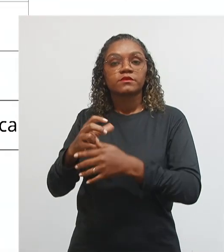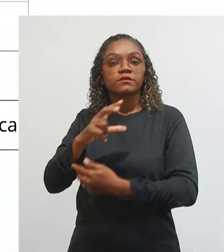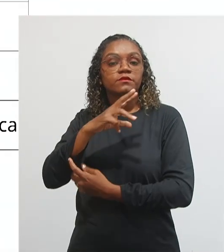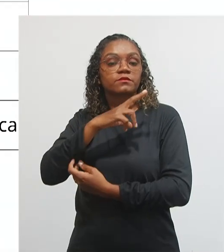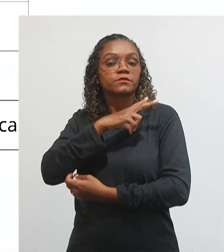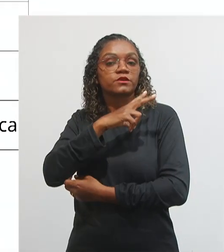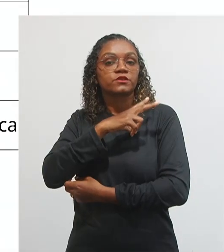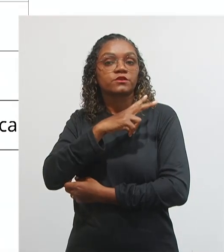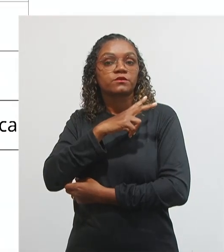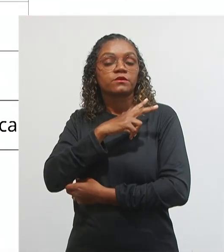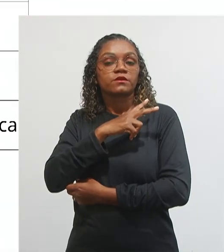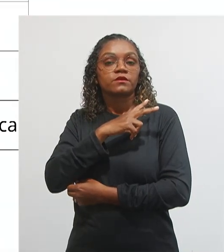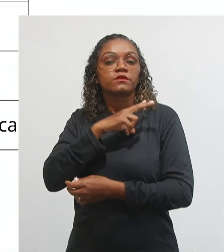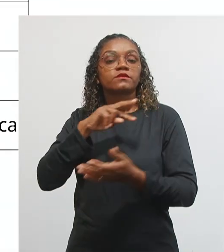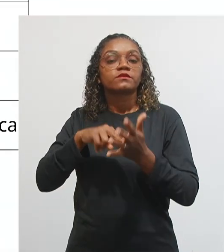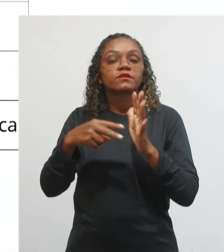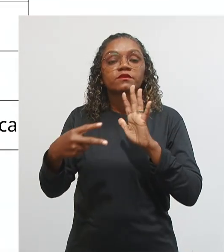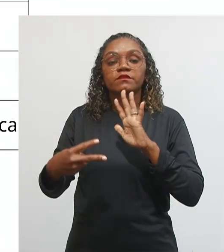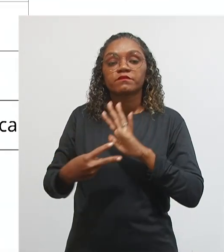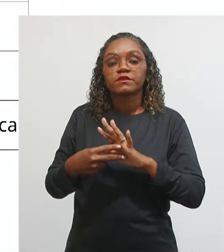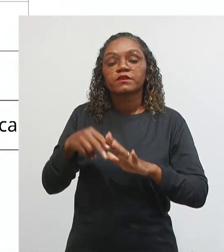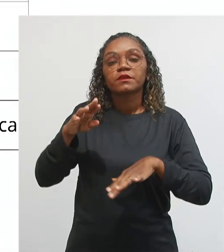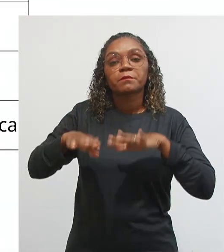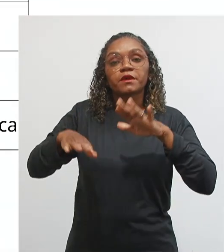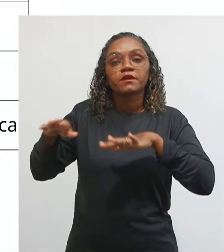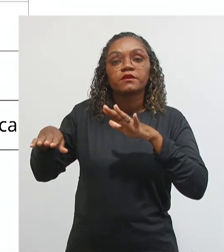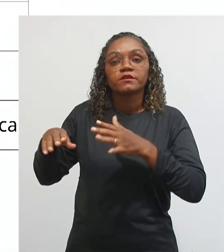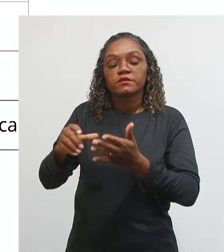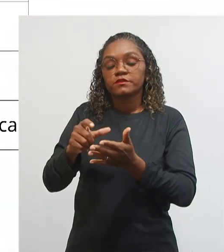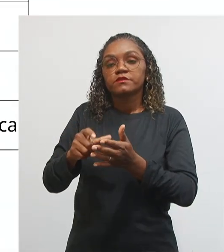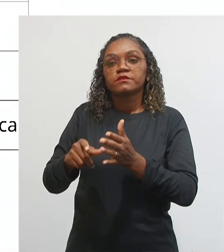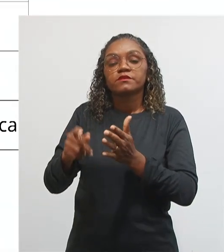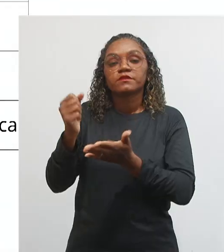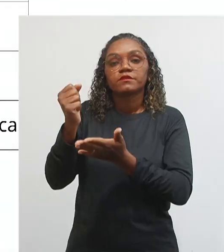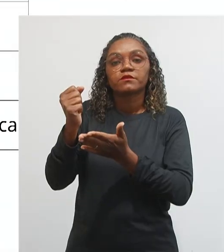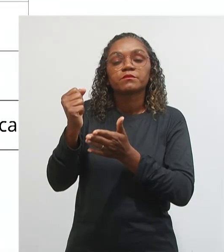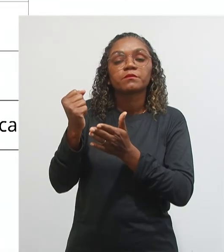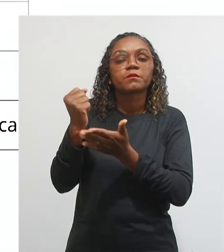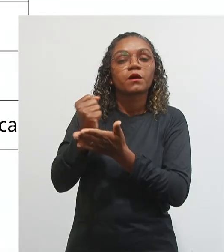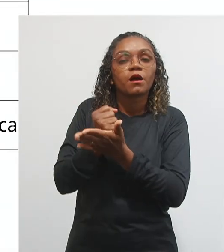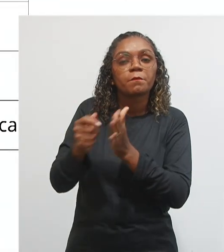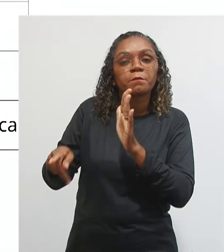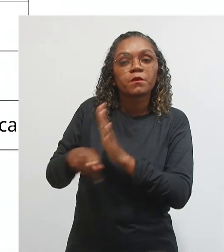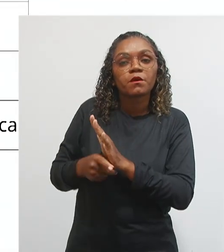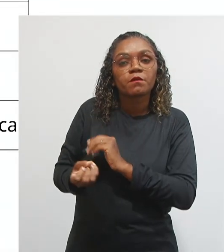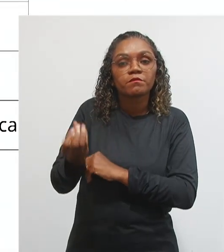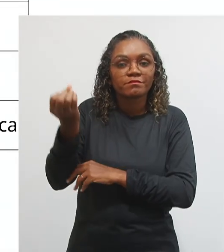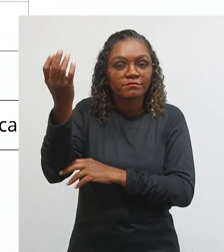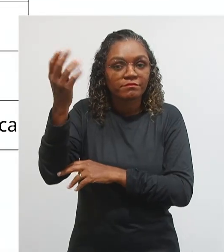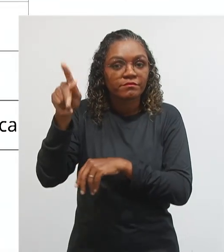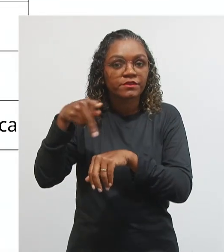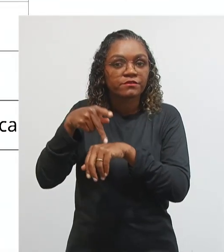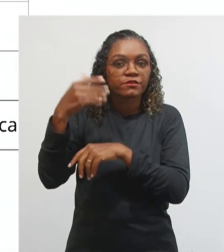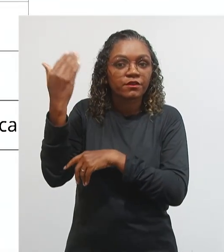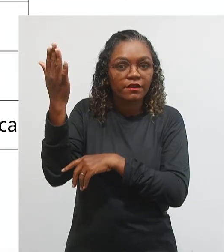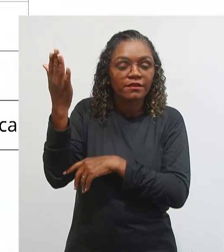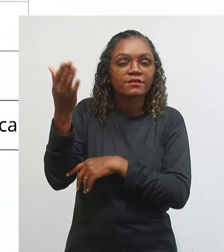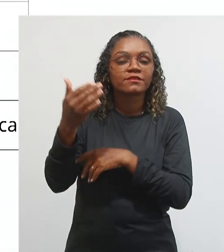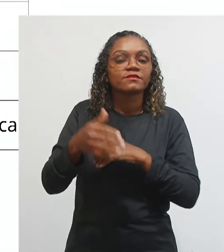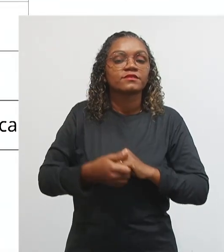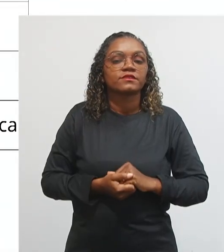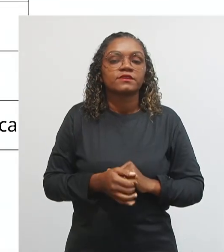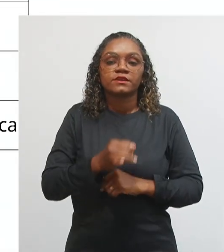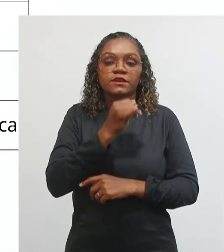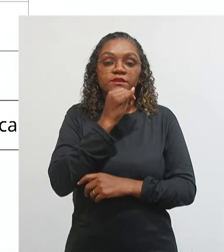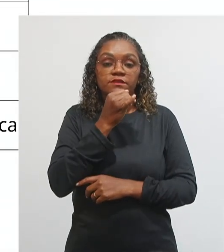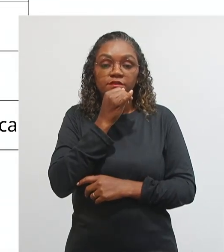que o setor público oferece. Se forem serviços, no setor privado pode ser um salão de beleza, são exemplos, tá?